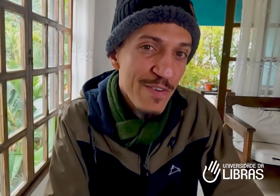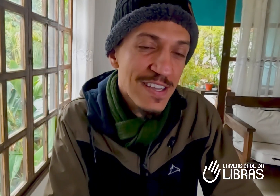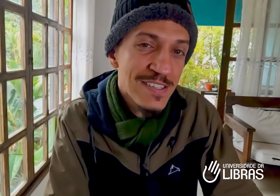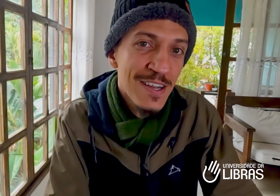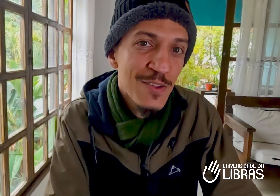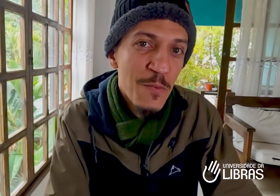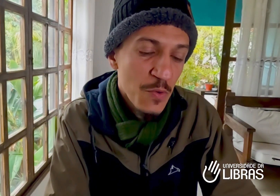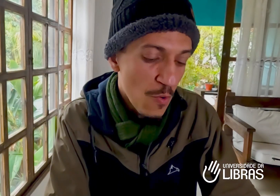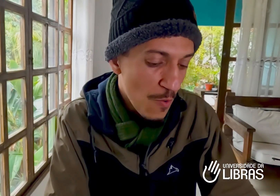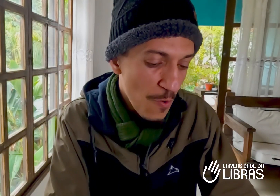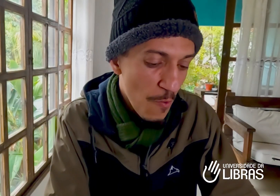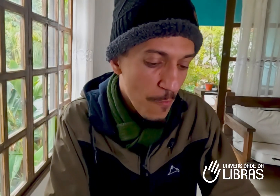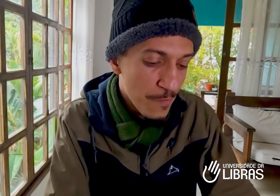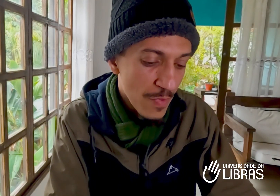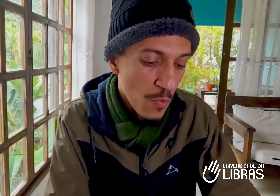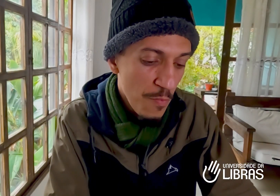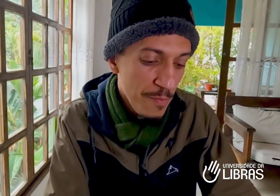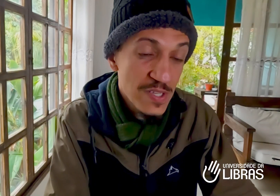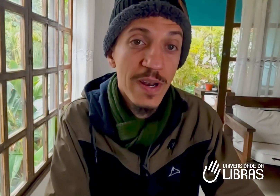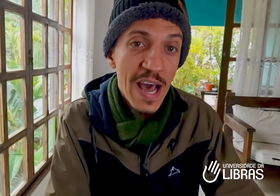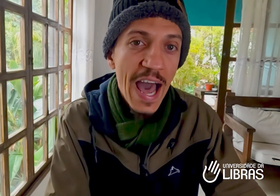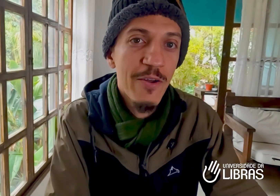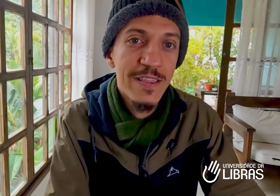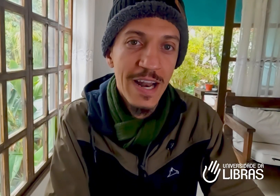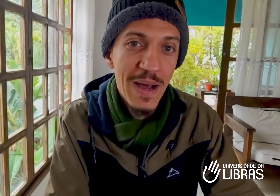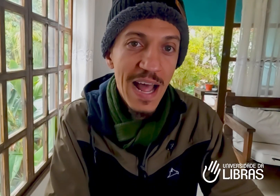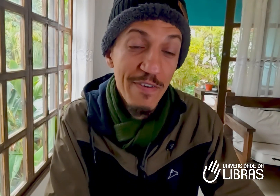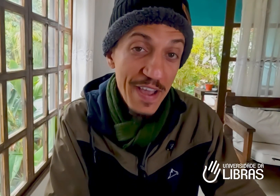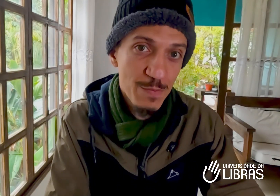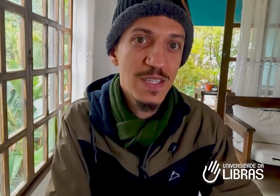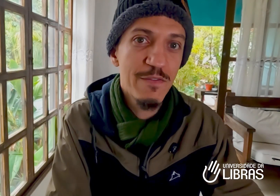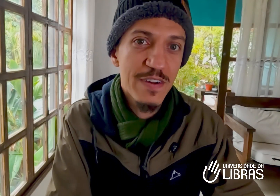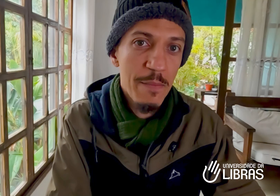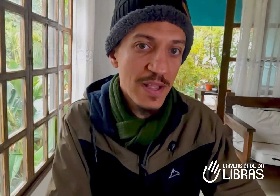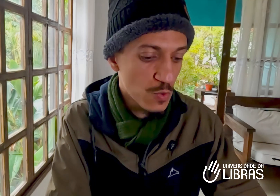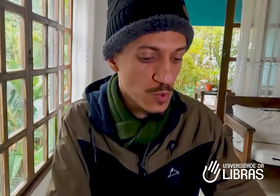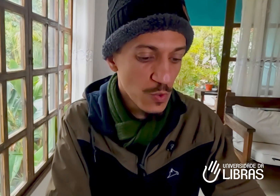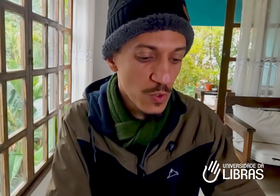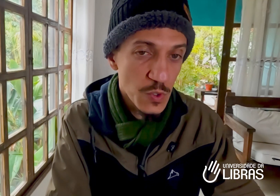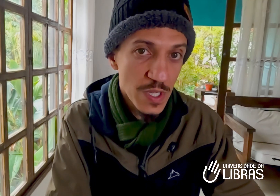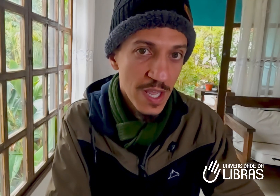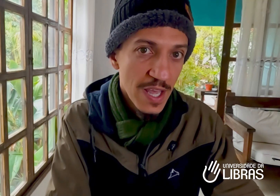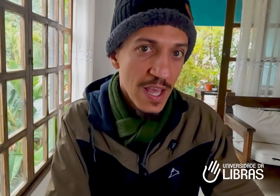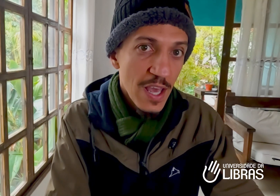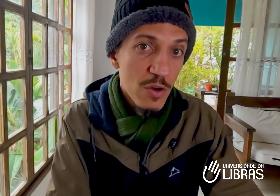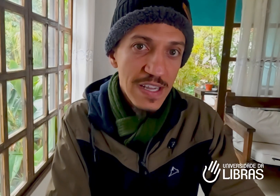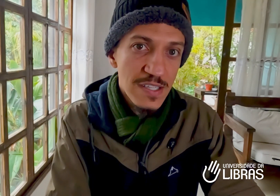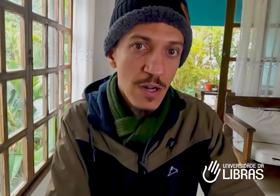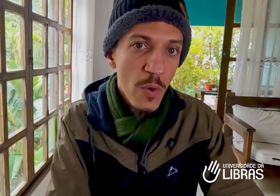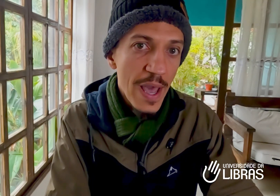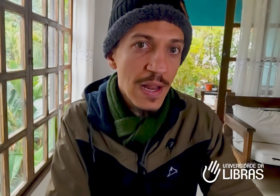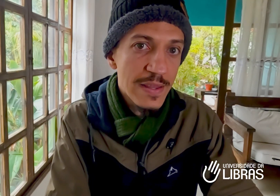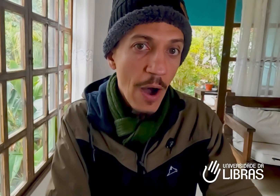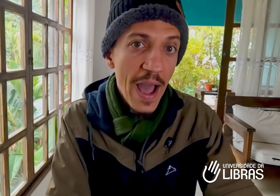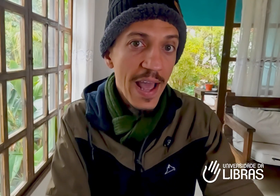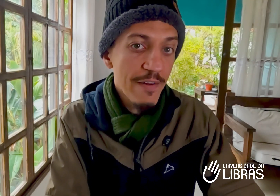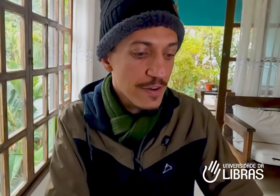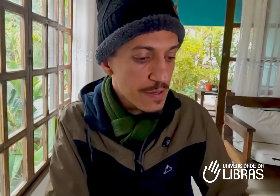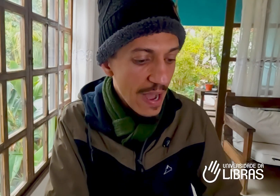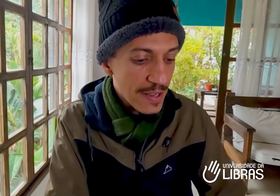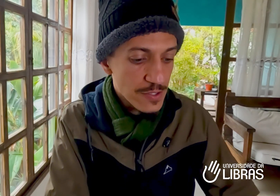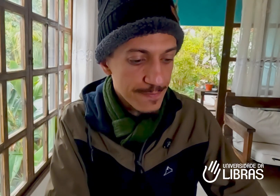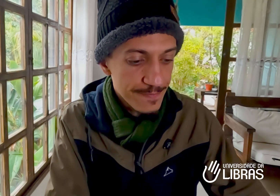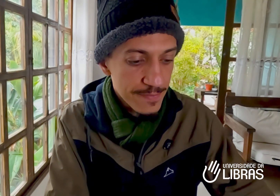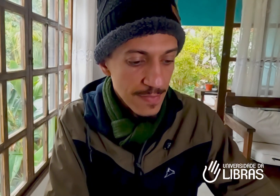estava conversando com um missionário que trabalhava especificamente com surdos, e conversando com ele e tal, aí ele falou